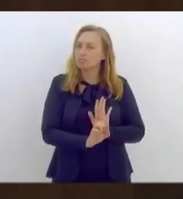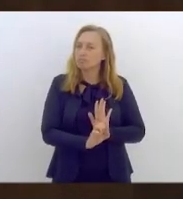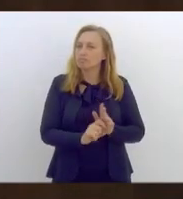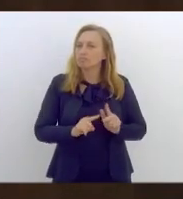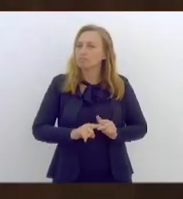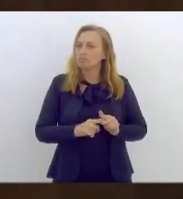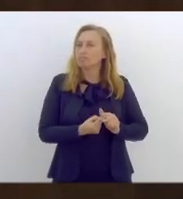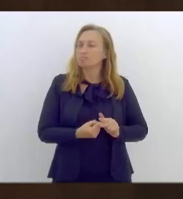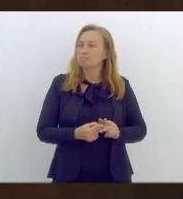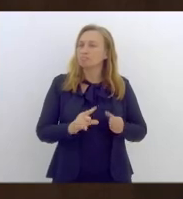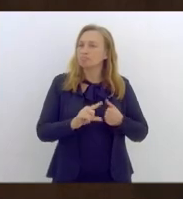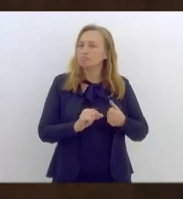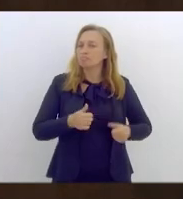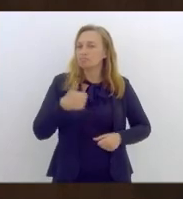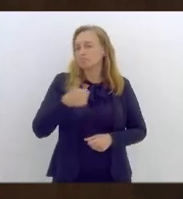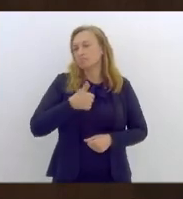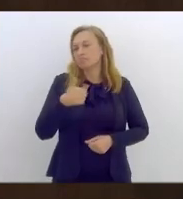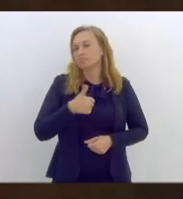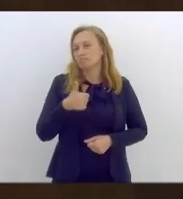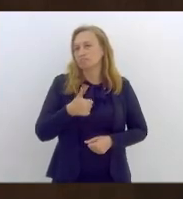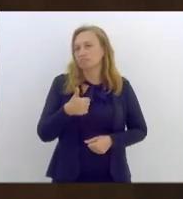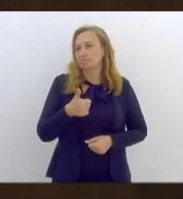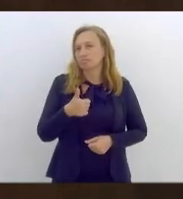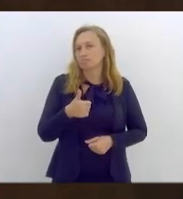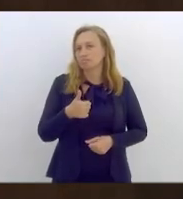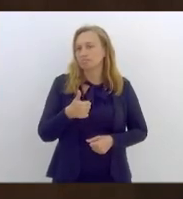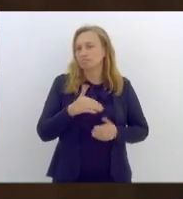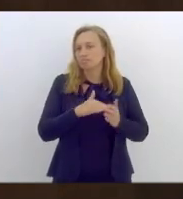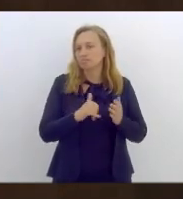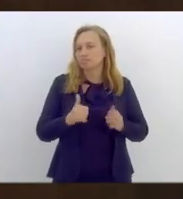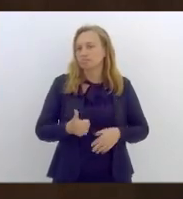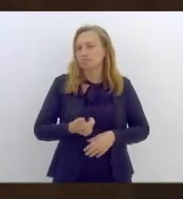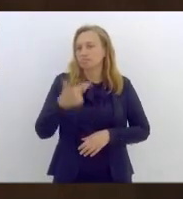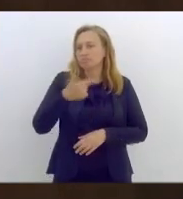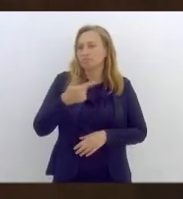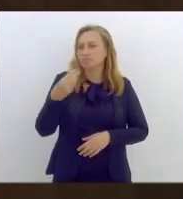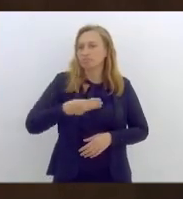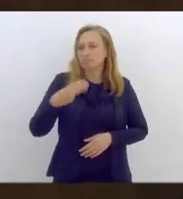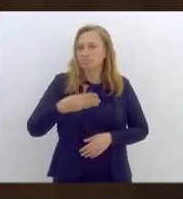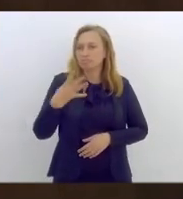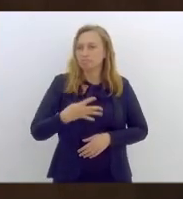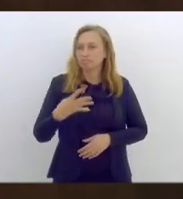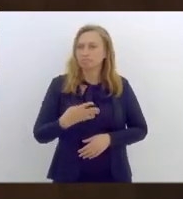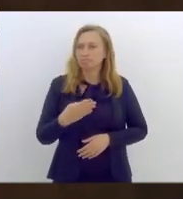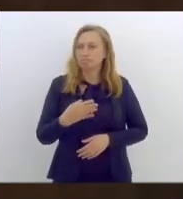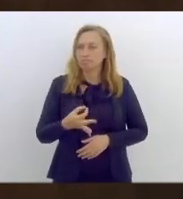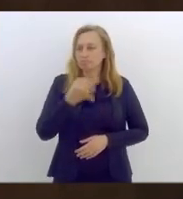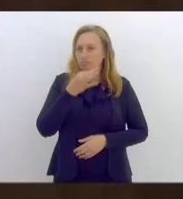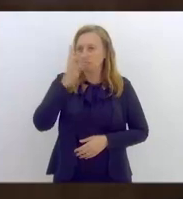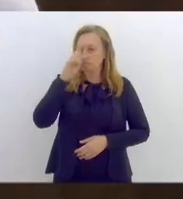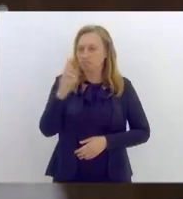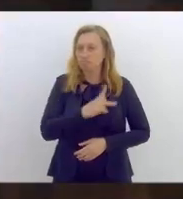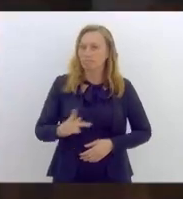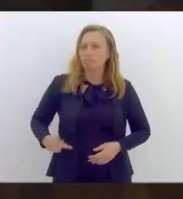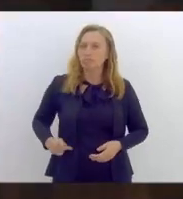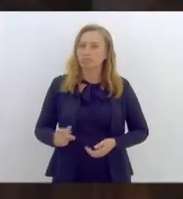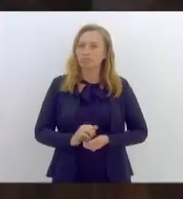modificando o artigo primeiro e suprimindo o segundo terceiro e quarto é o parecer